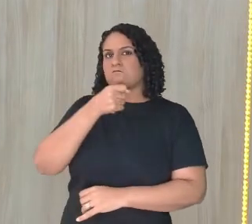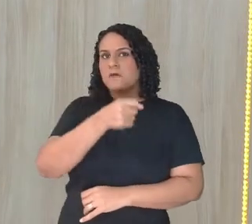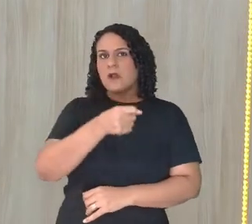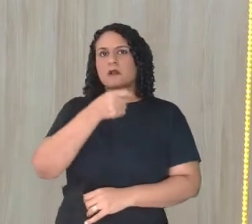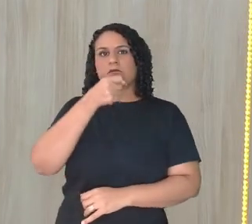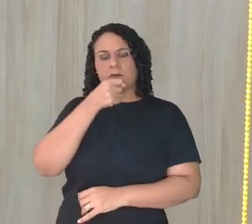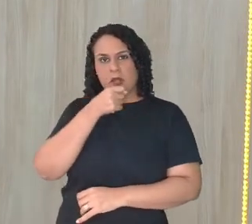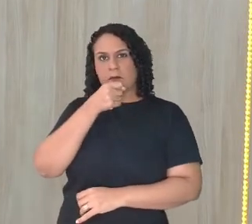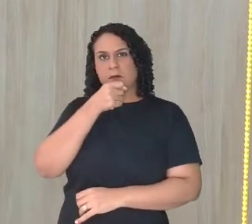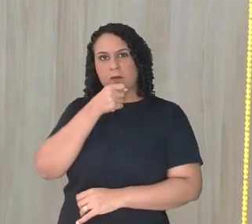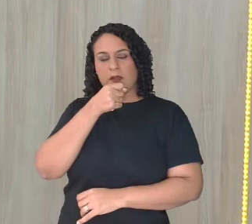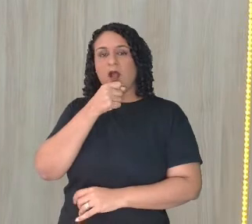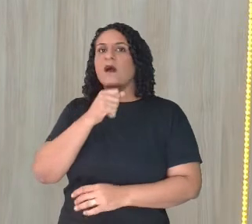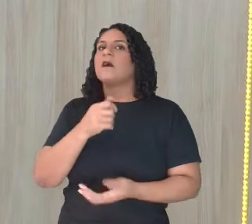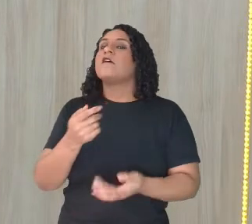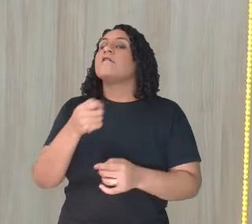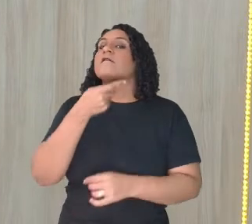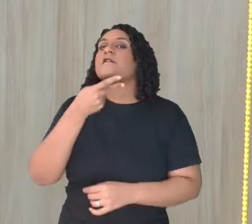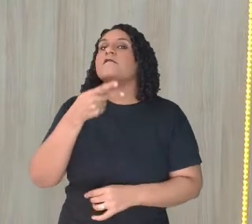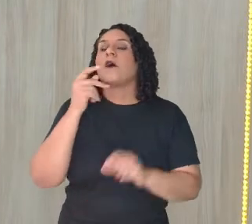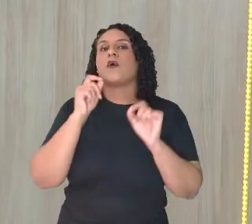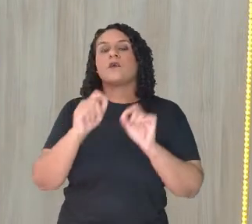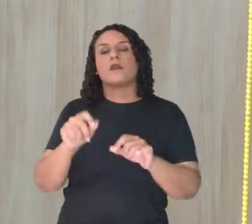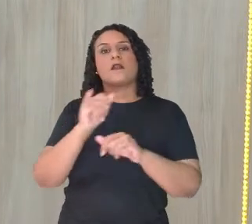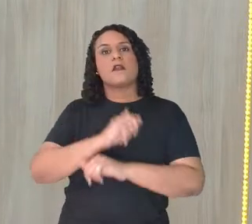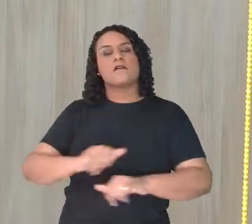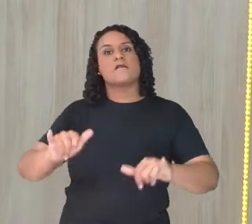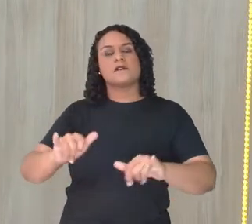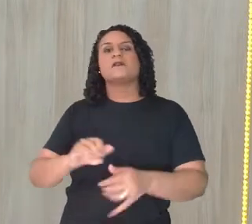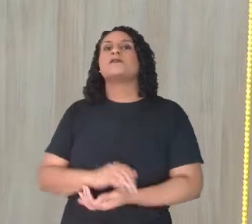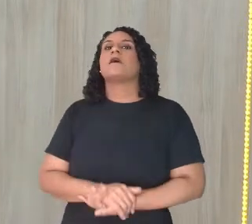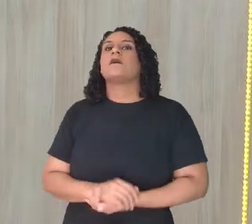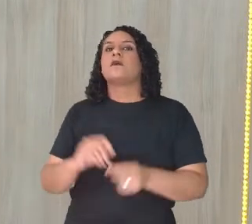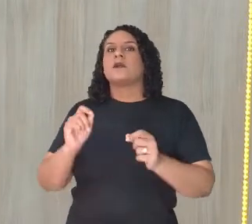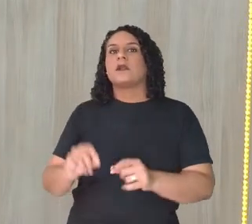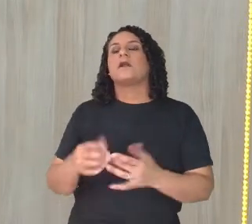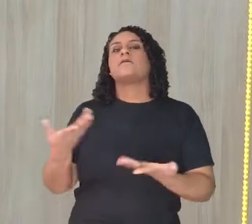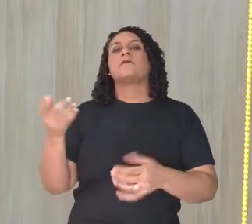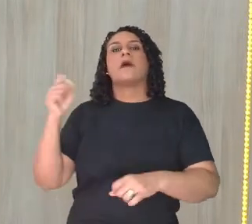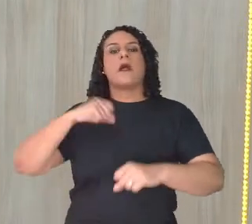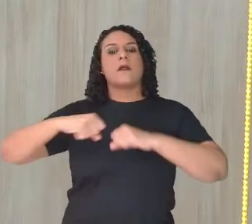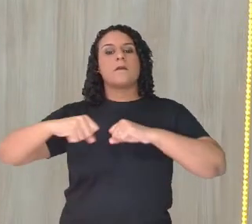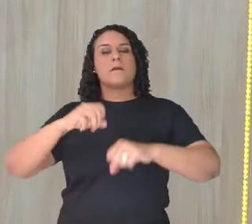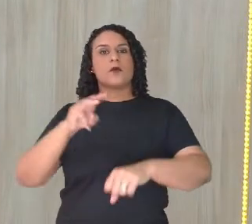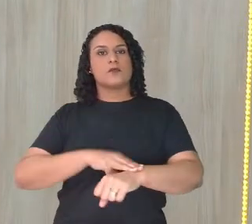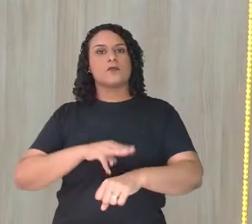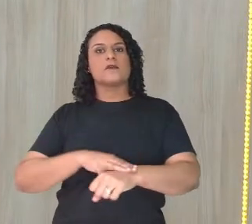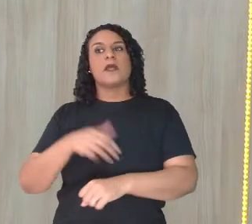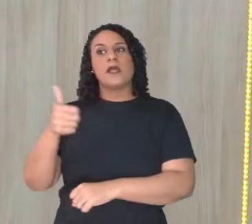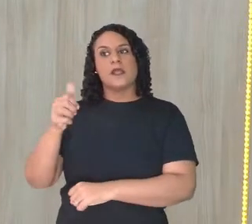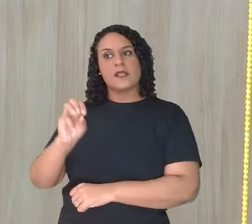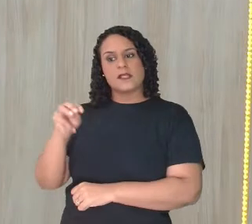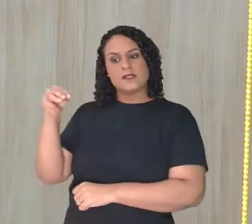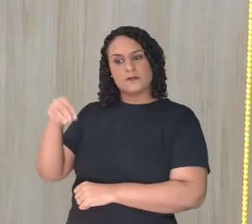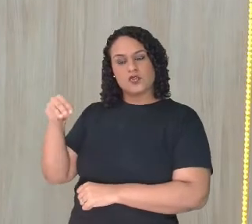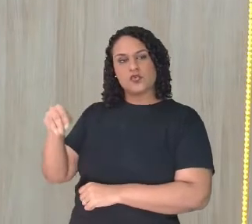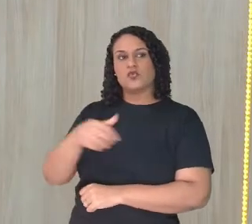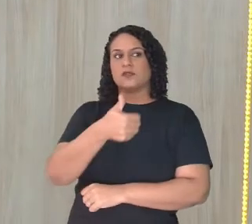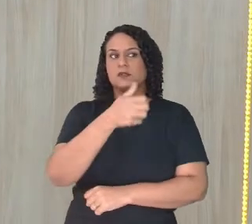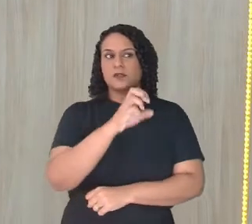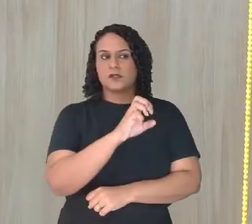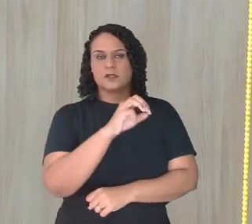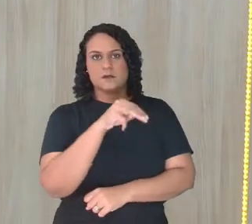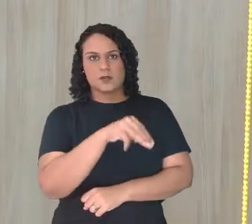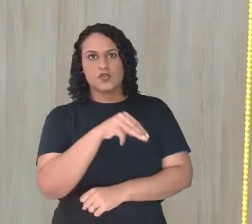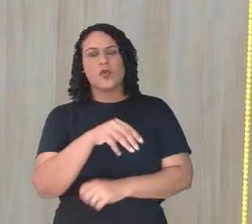a fala e diz: nesse debate, cada participante terá direito a falar 15 minutos, com direito à réplica de